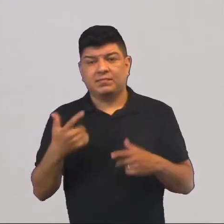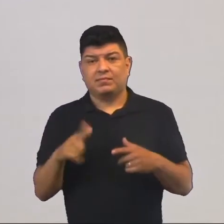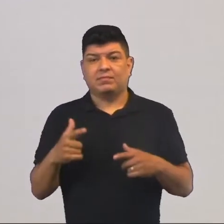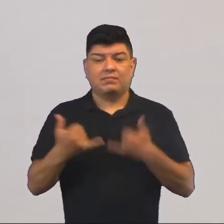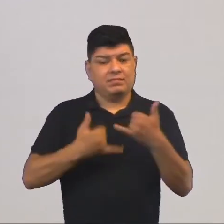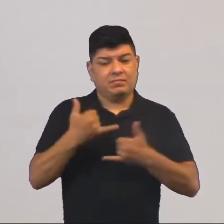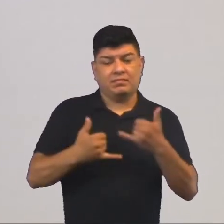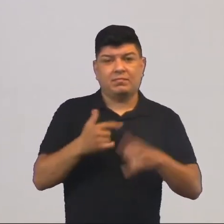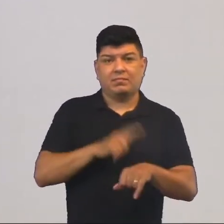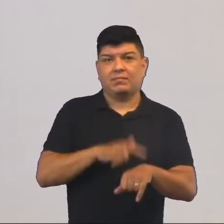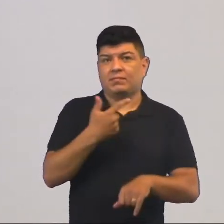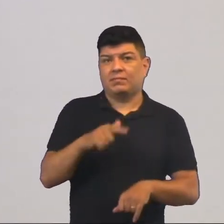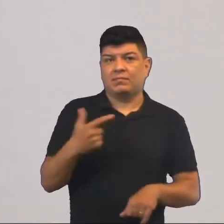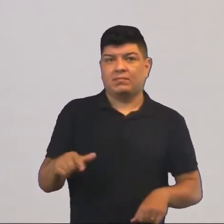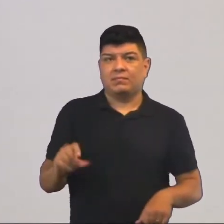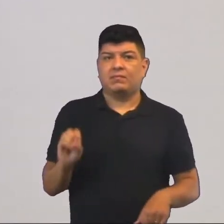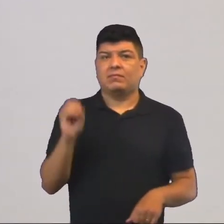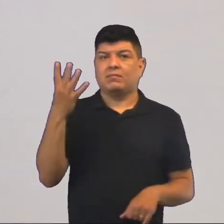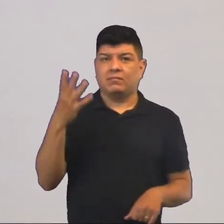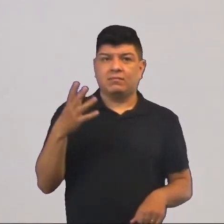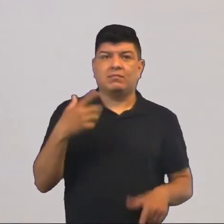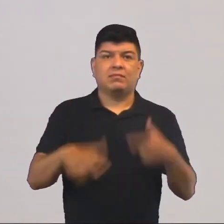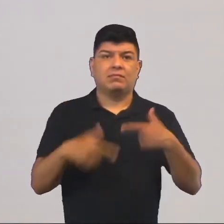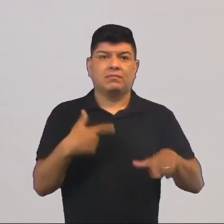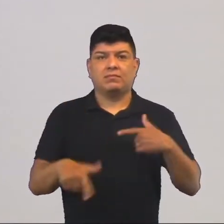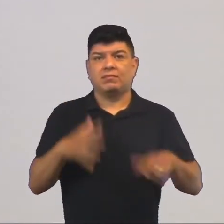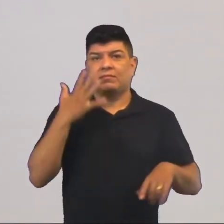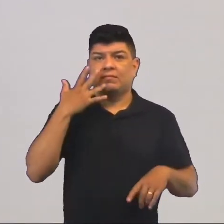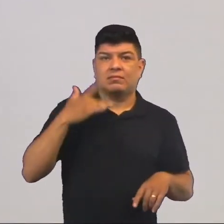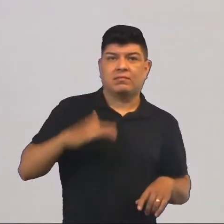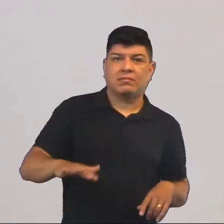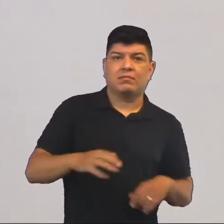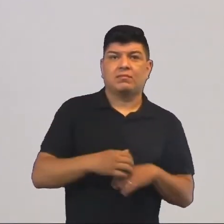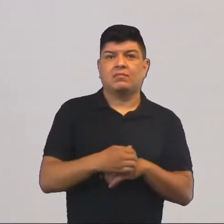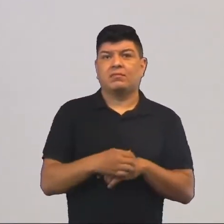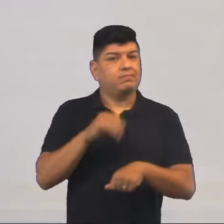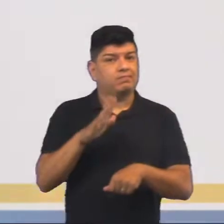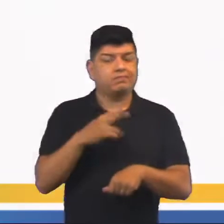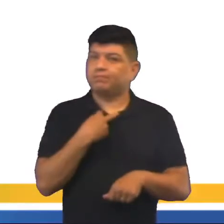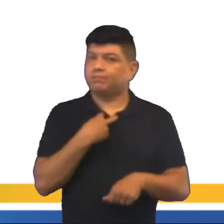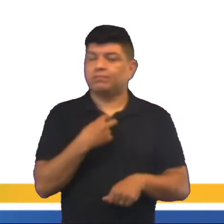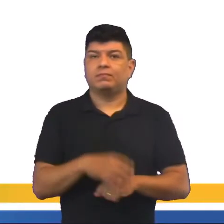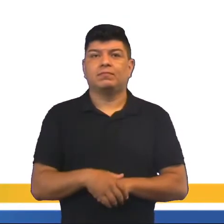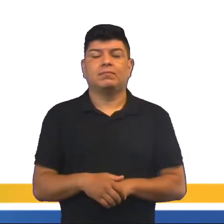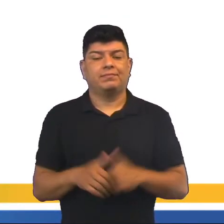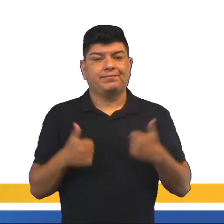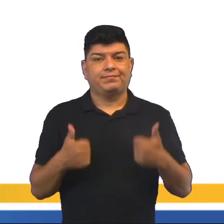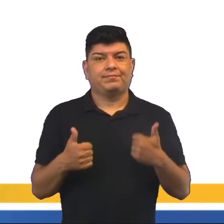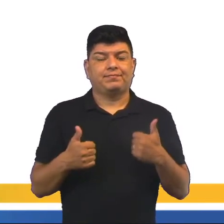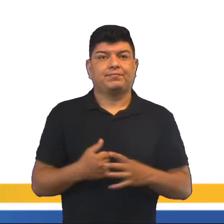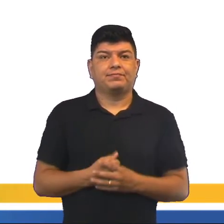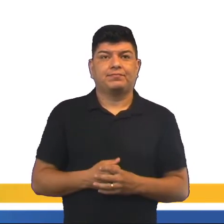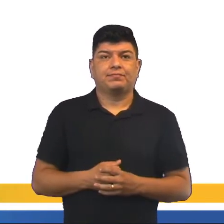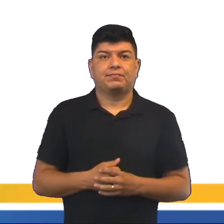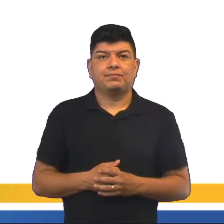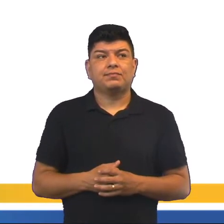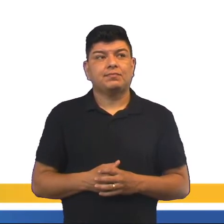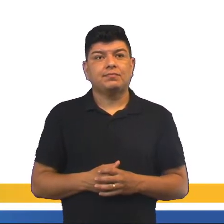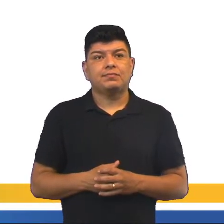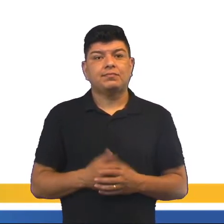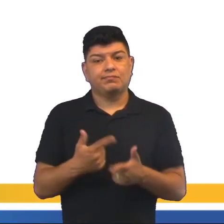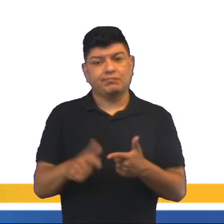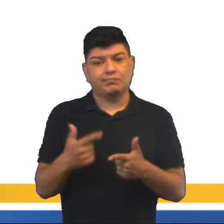estavam passando necessidade, muitos deles se uniram a esse grupo aí dos sem terras. O que é que os sem terras querem na realidade?